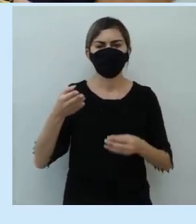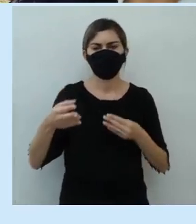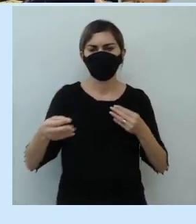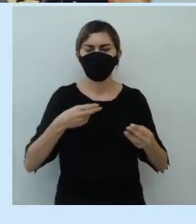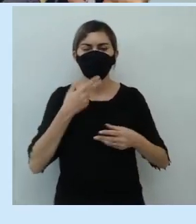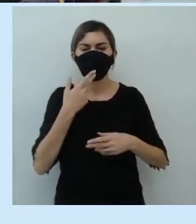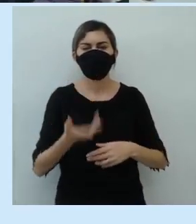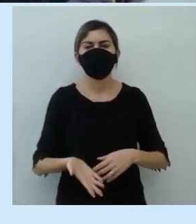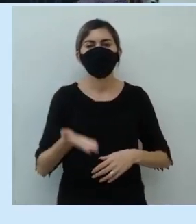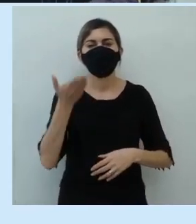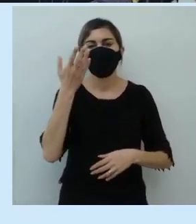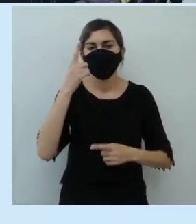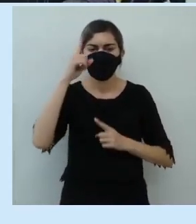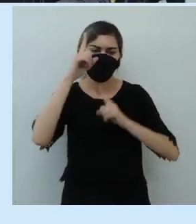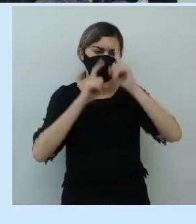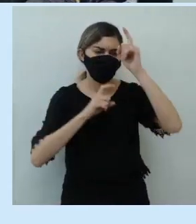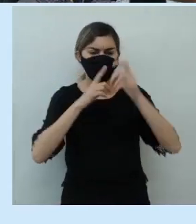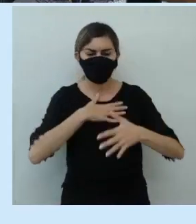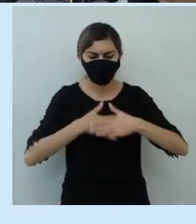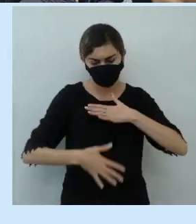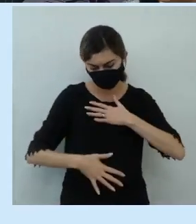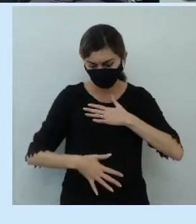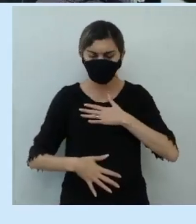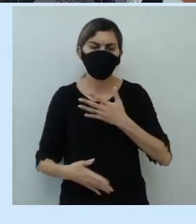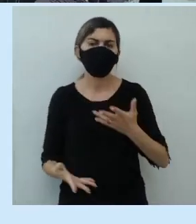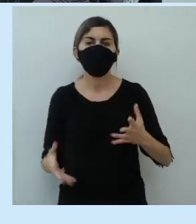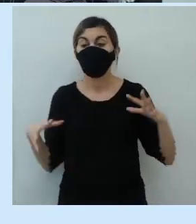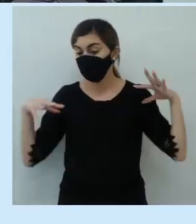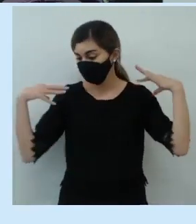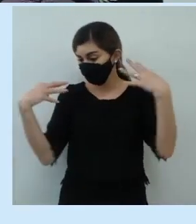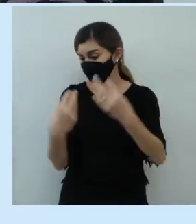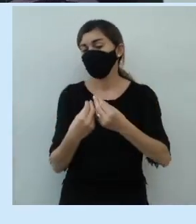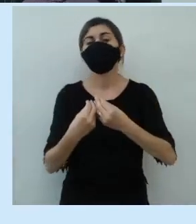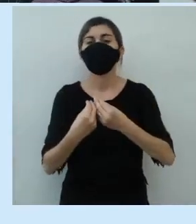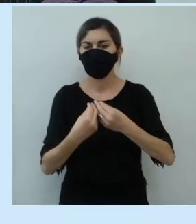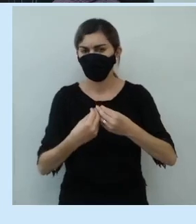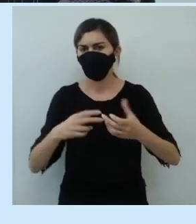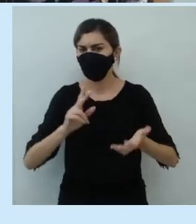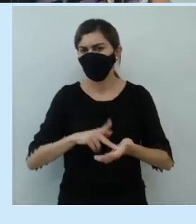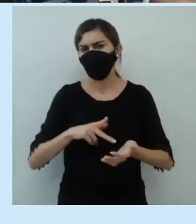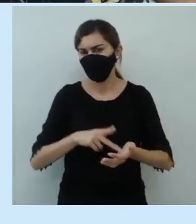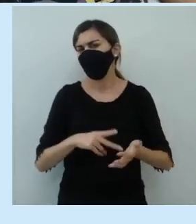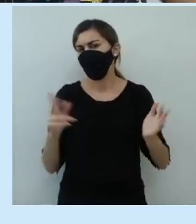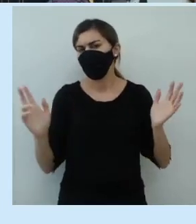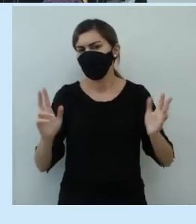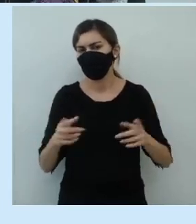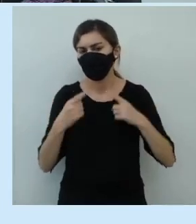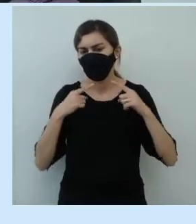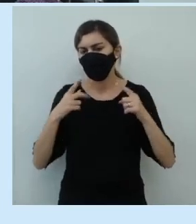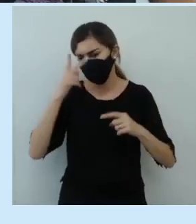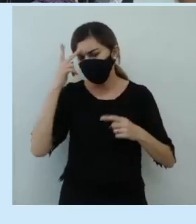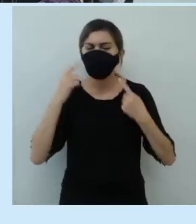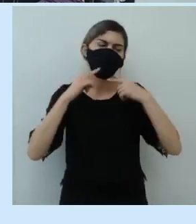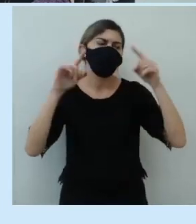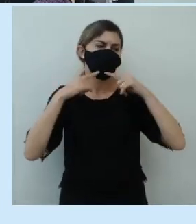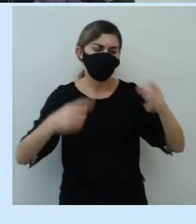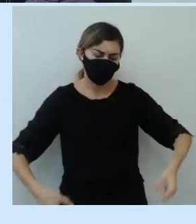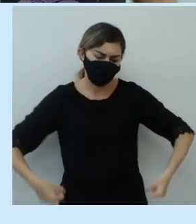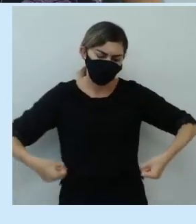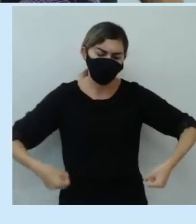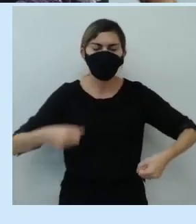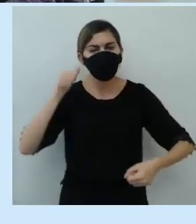inflexão da voz, a expressão corporal dele, tudo isso de acordo como se fosse a realidade mesmo. Alguém que reclama de